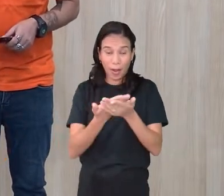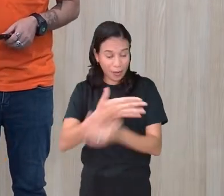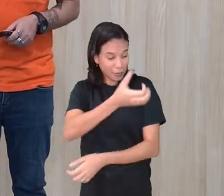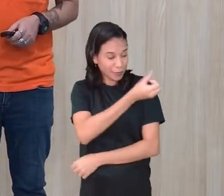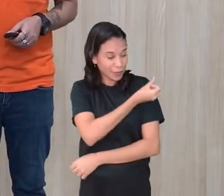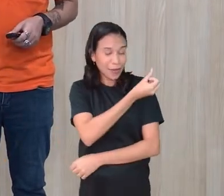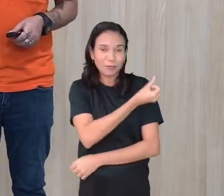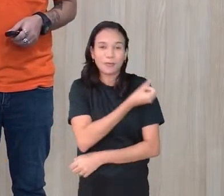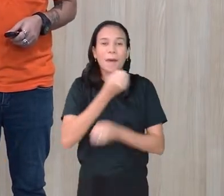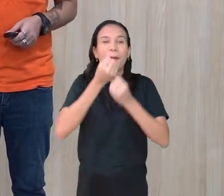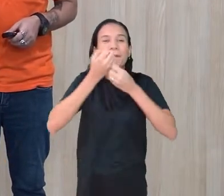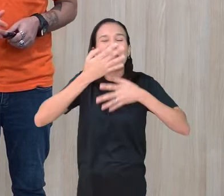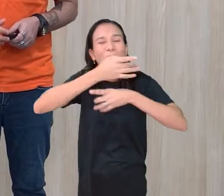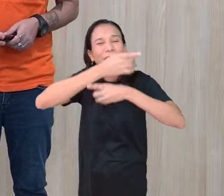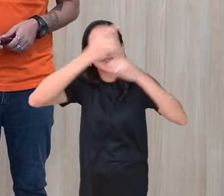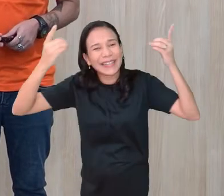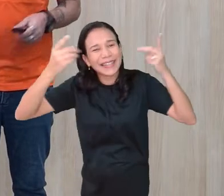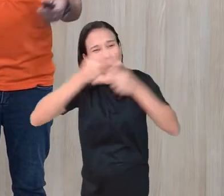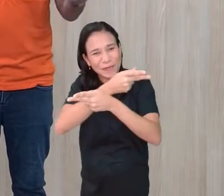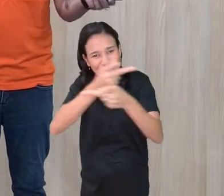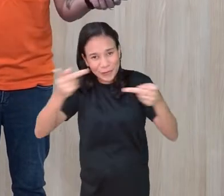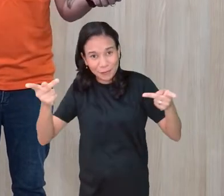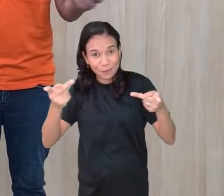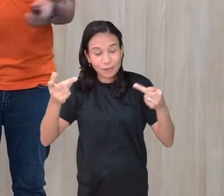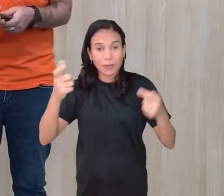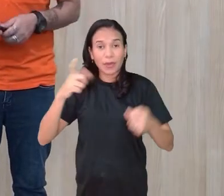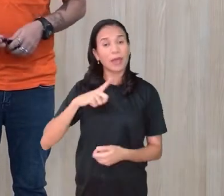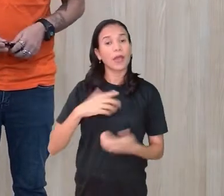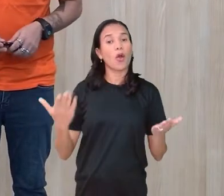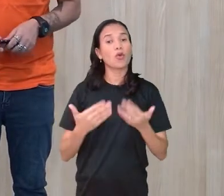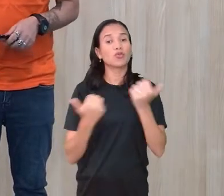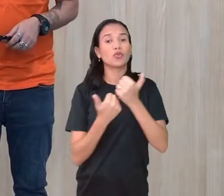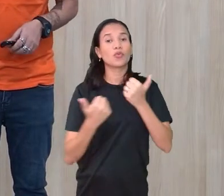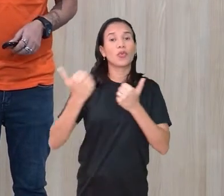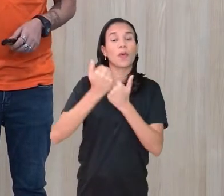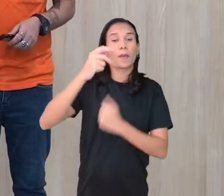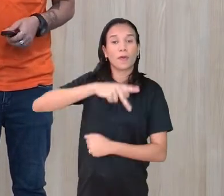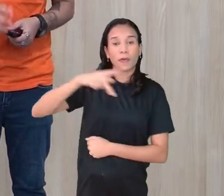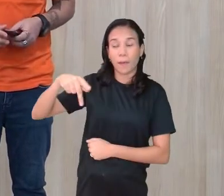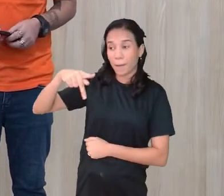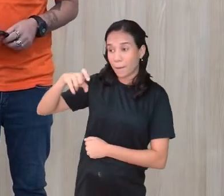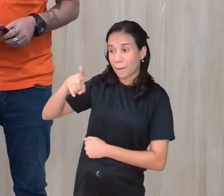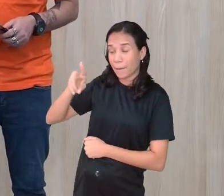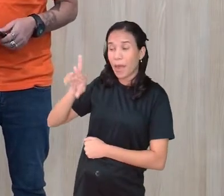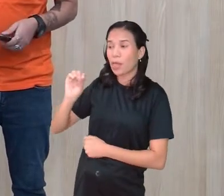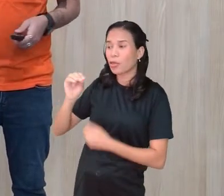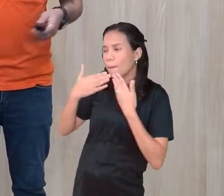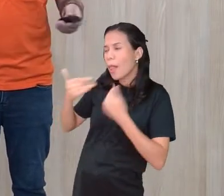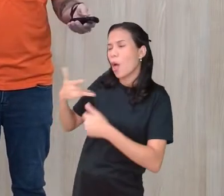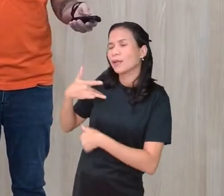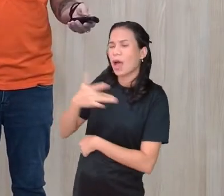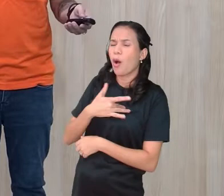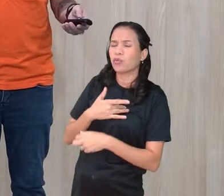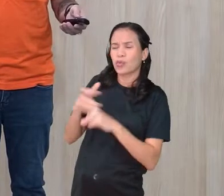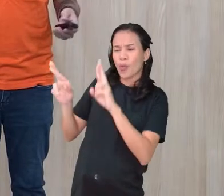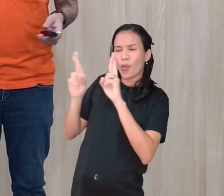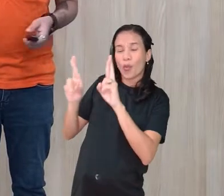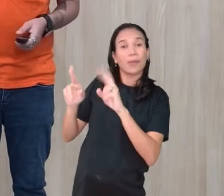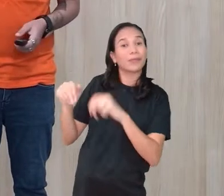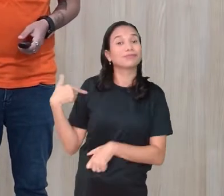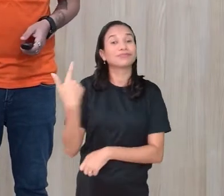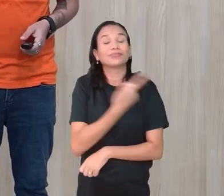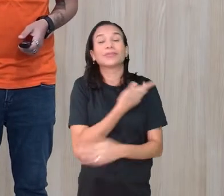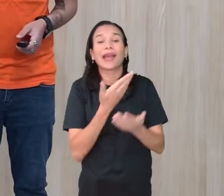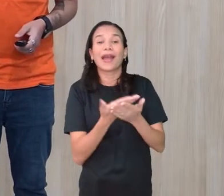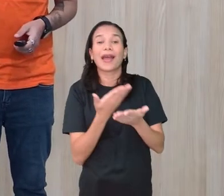ano. Muito bom dia a vocês, tá certo? Estou aqui substituindo o professor Pedro, melhoras aí para o professor Pedro. E a gente vai falar de uma aula, né? Ou